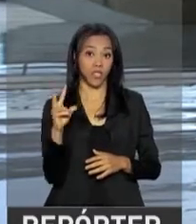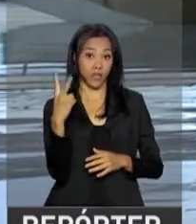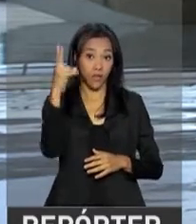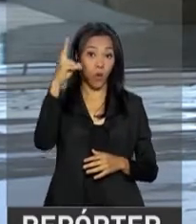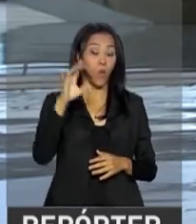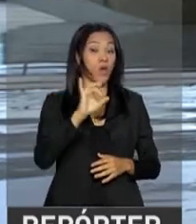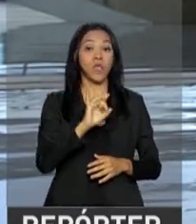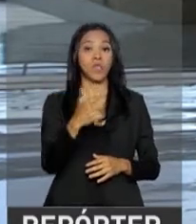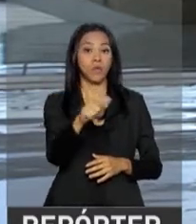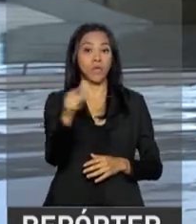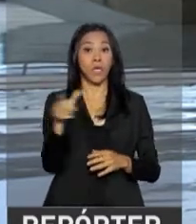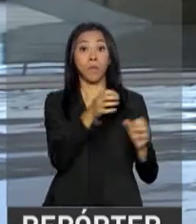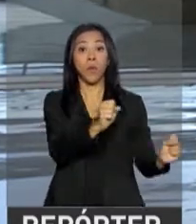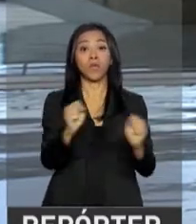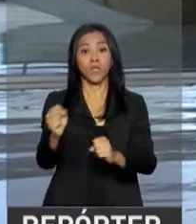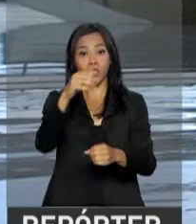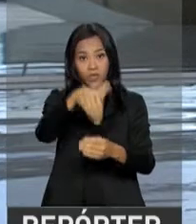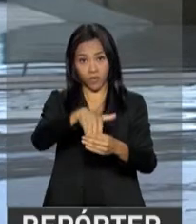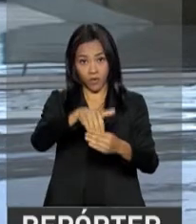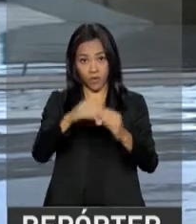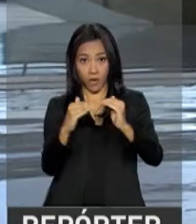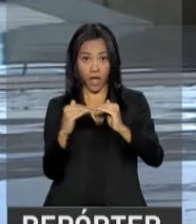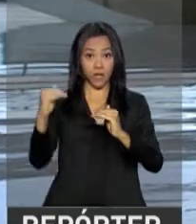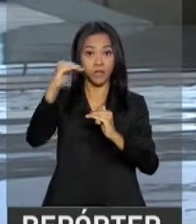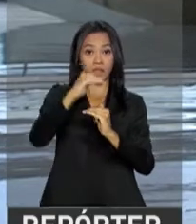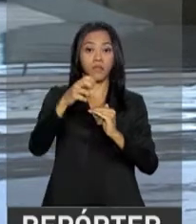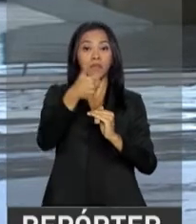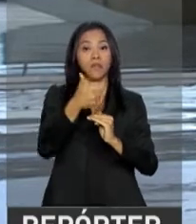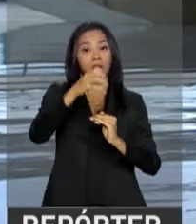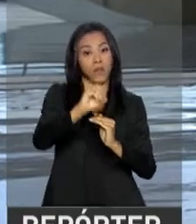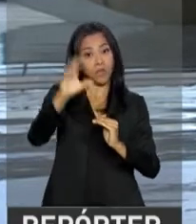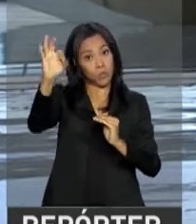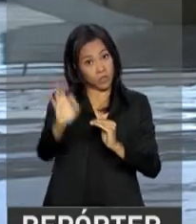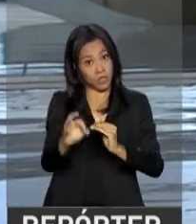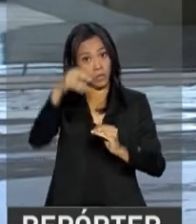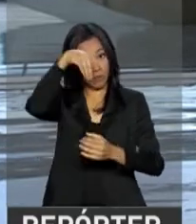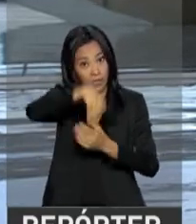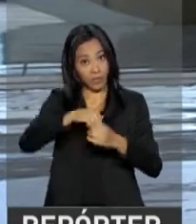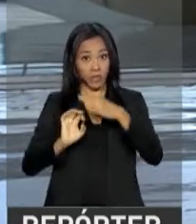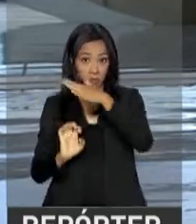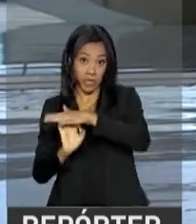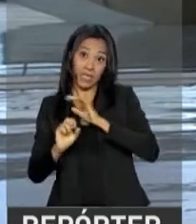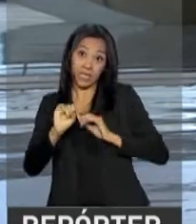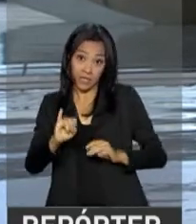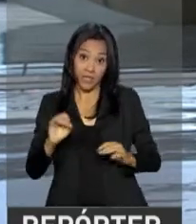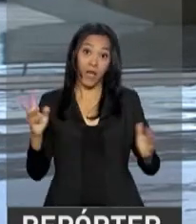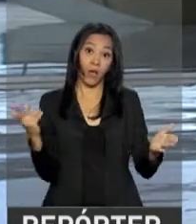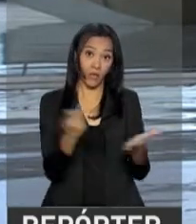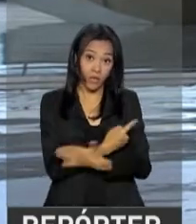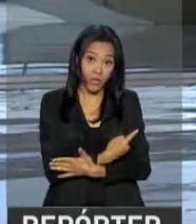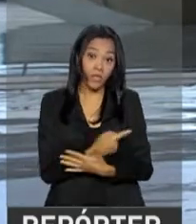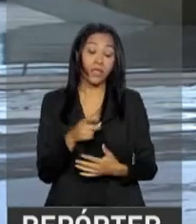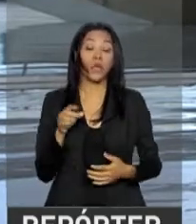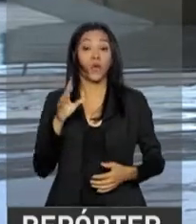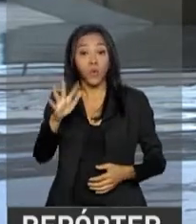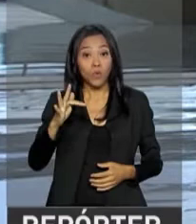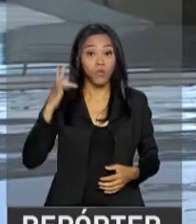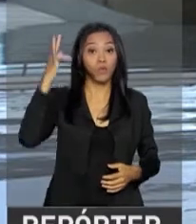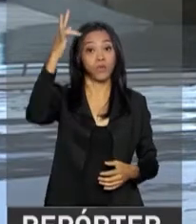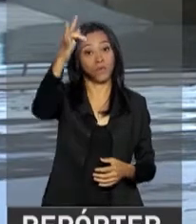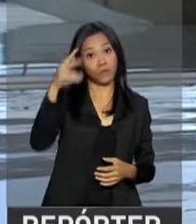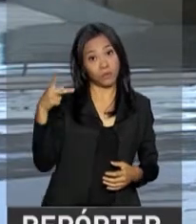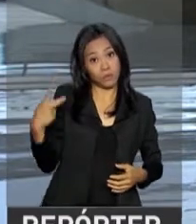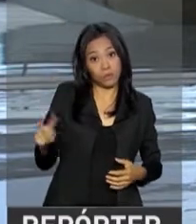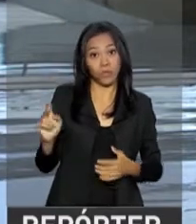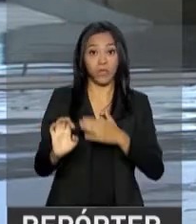que 10% no conselho de administração da empresa porque caso isso ocorresse o futuro da eletrobrás